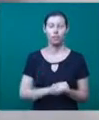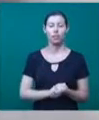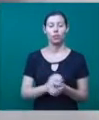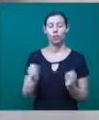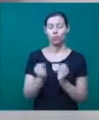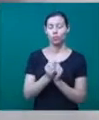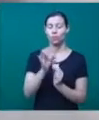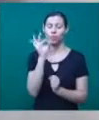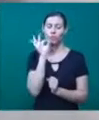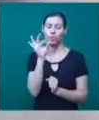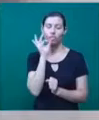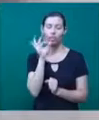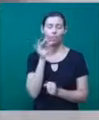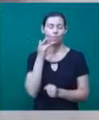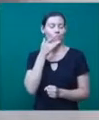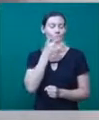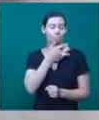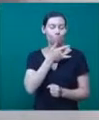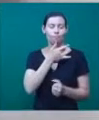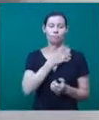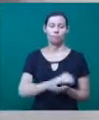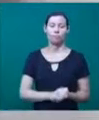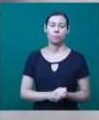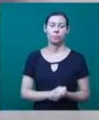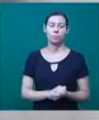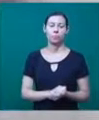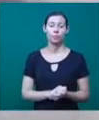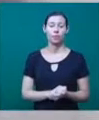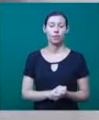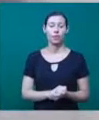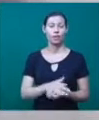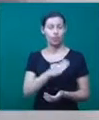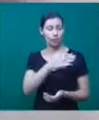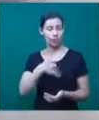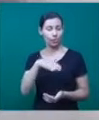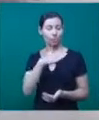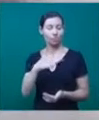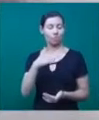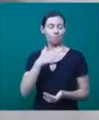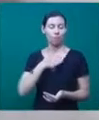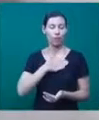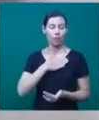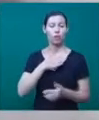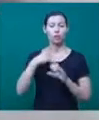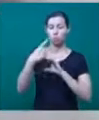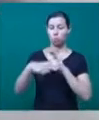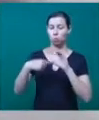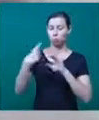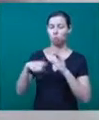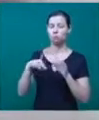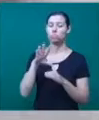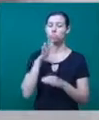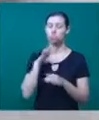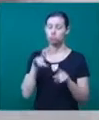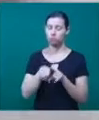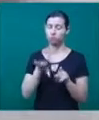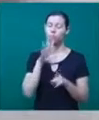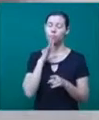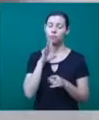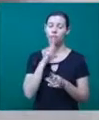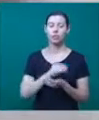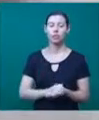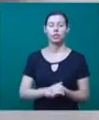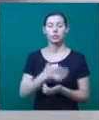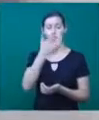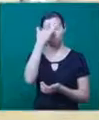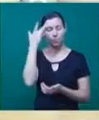de um cafezinho, então, fica irresistível. O nosso quitute preferido ganhou o mundo e novas receitas também conquistam ainda mais o